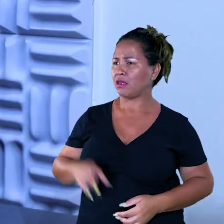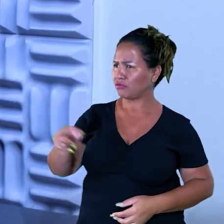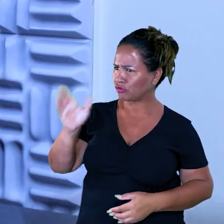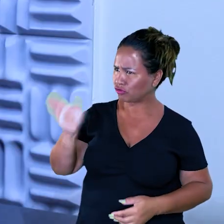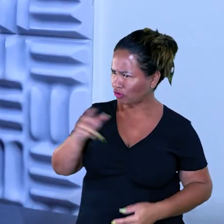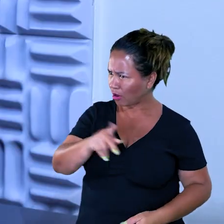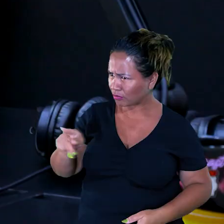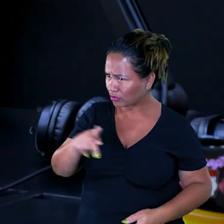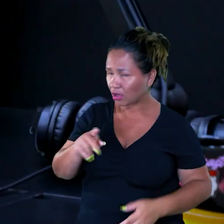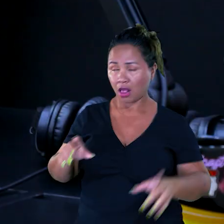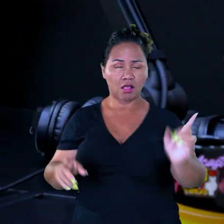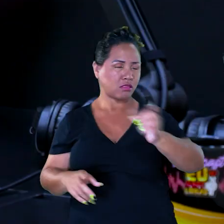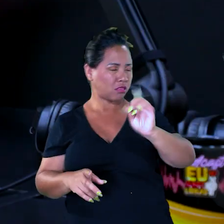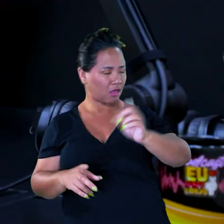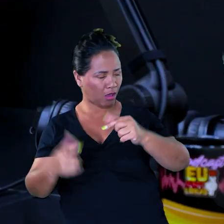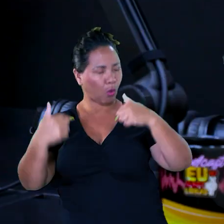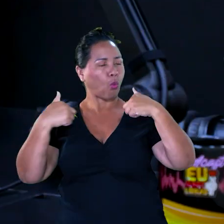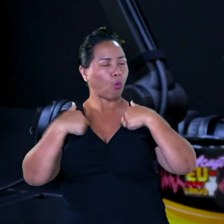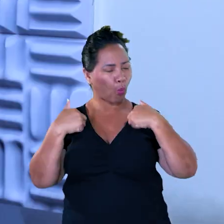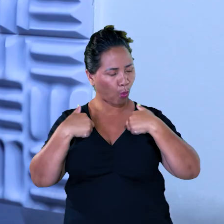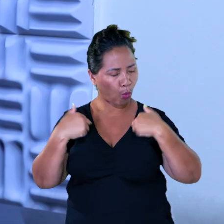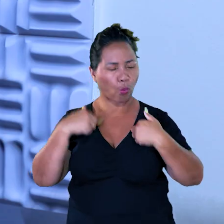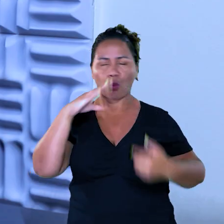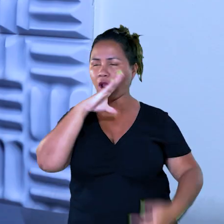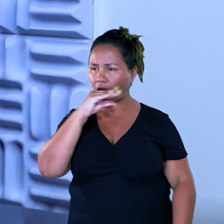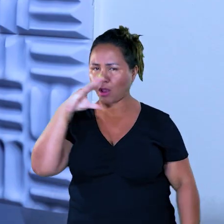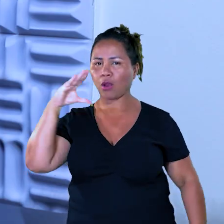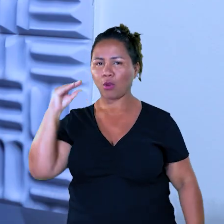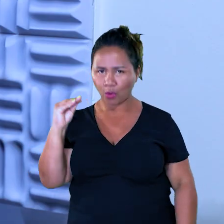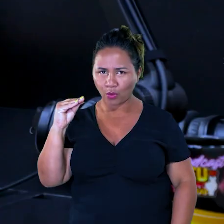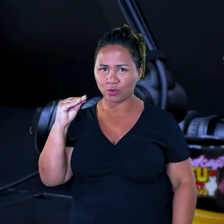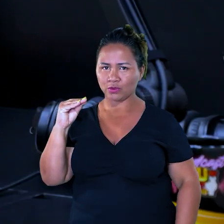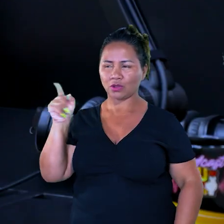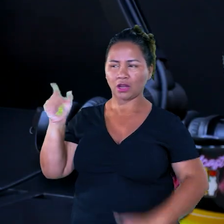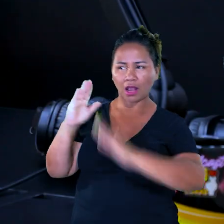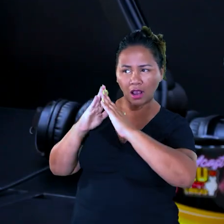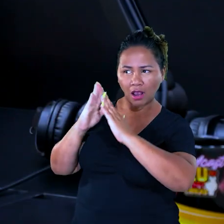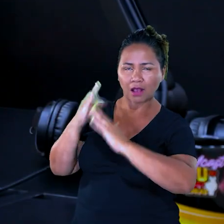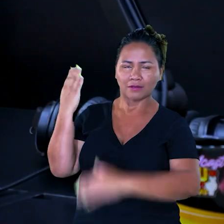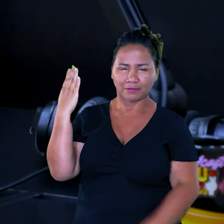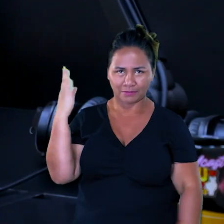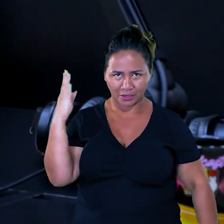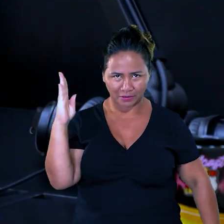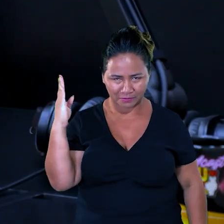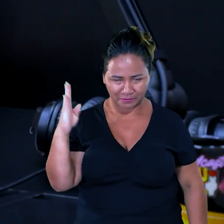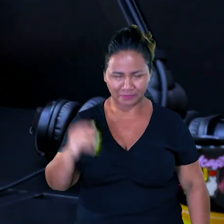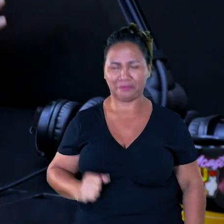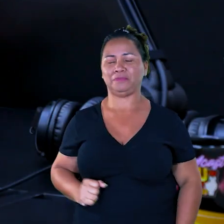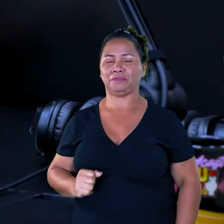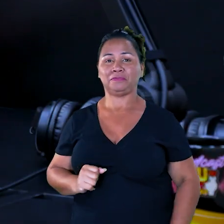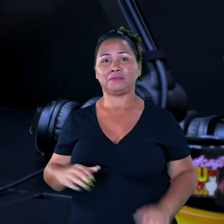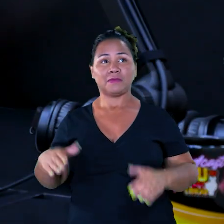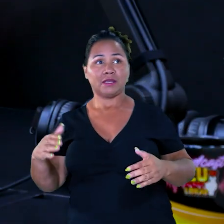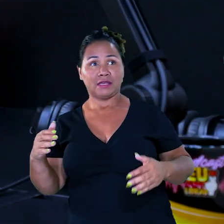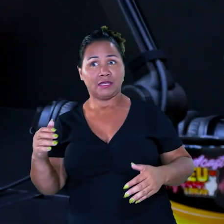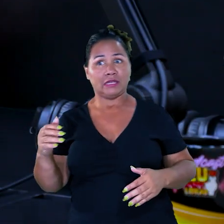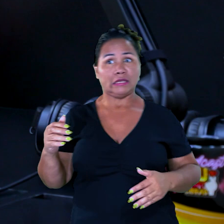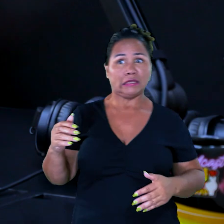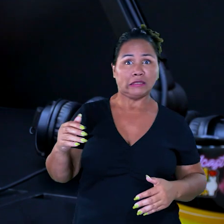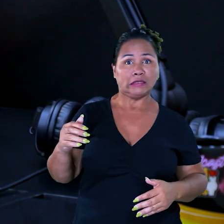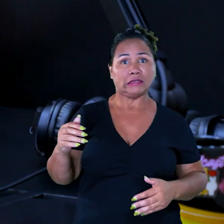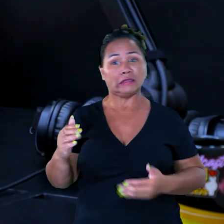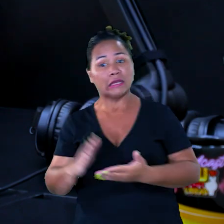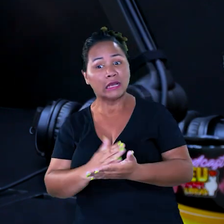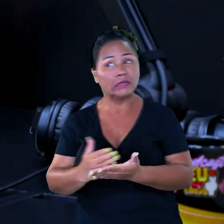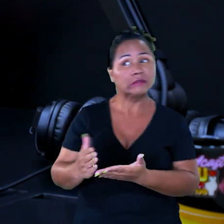Ah, você conheceu ele na vida. Sim, lá em Braslândia, né? Ele era de Braslândia. Isso, era de Braslândia, e eu, às vezes, tentava